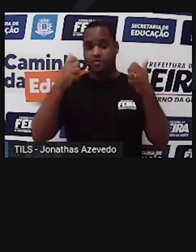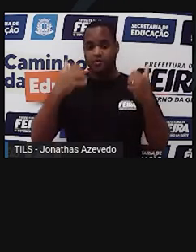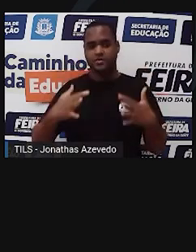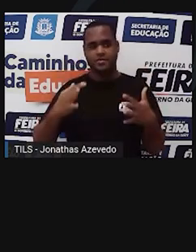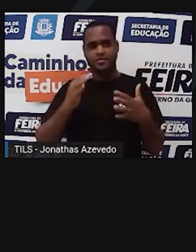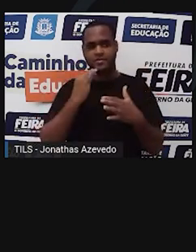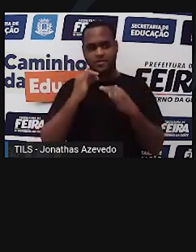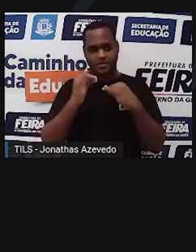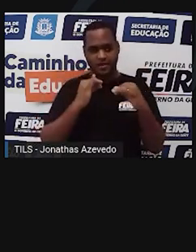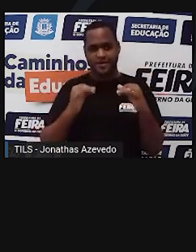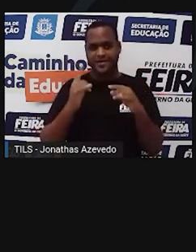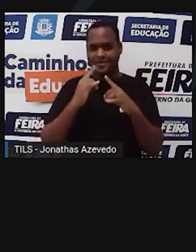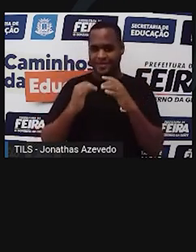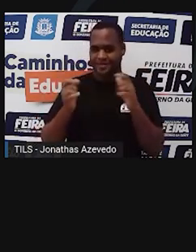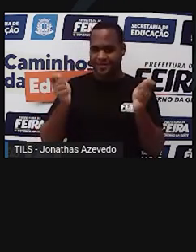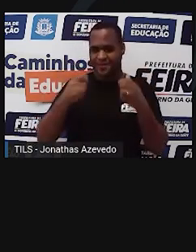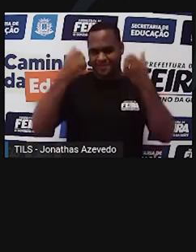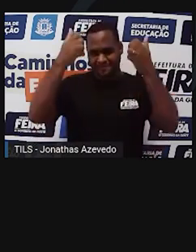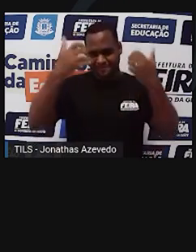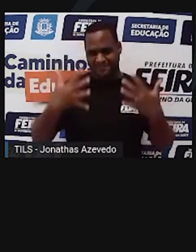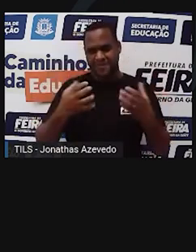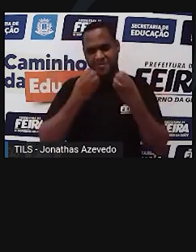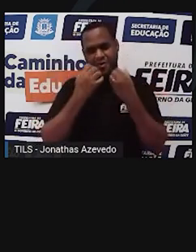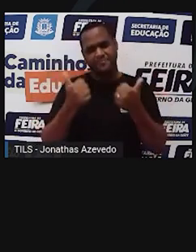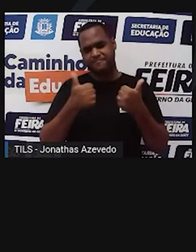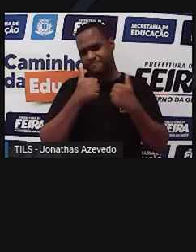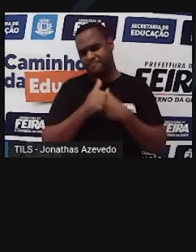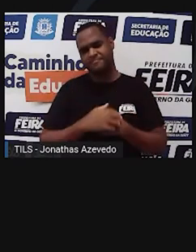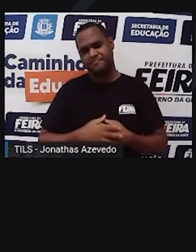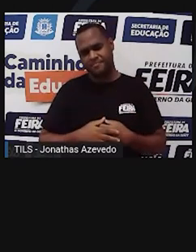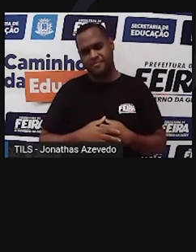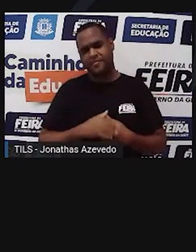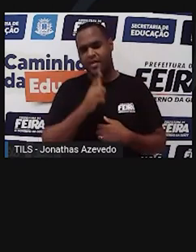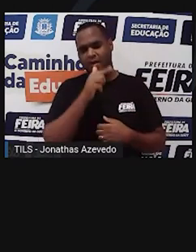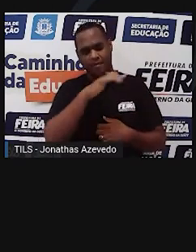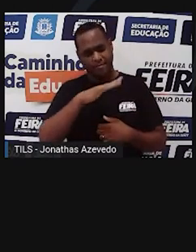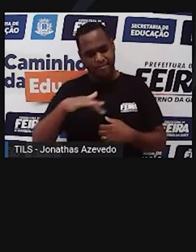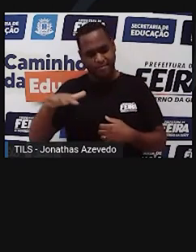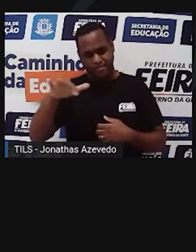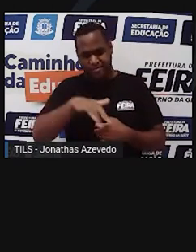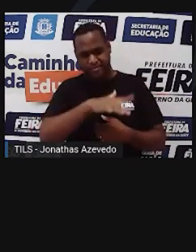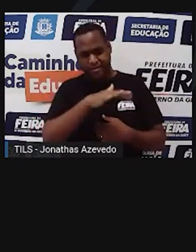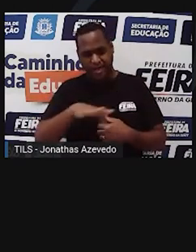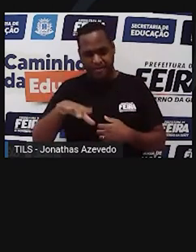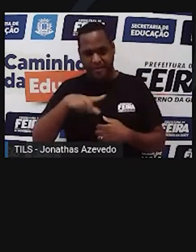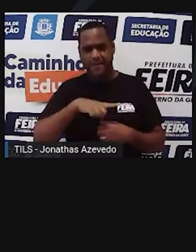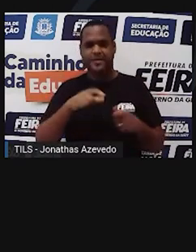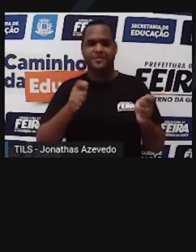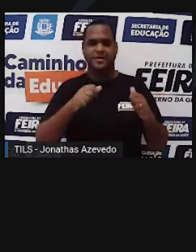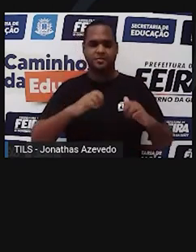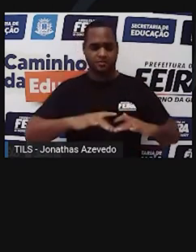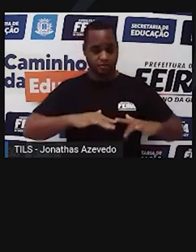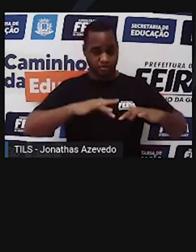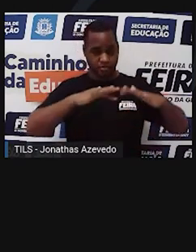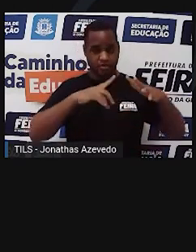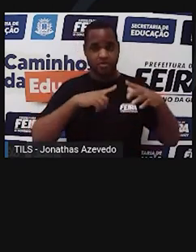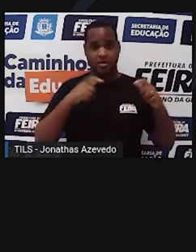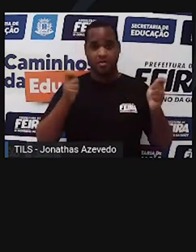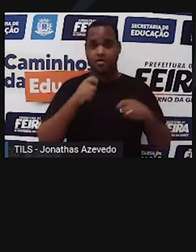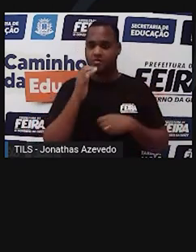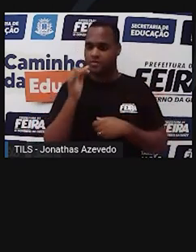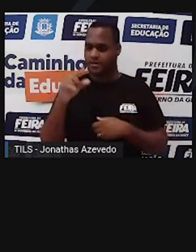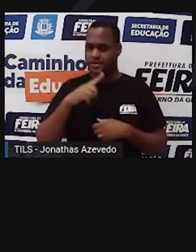elétrica. Eu vou explicar isso aqui bem. A água que se encontra na barragem armazena energia potencial.